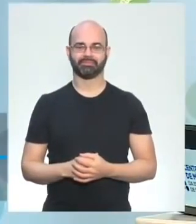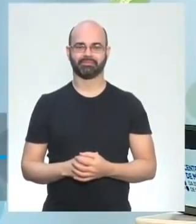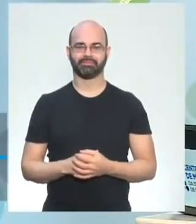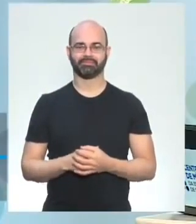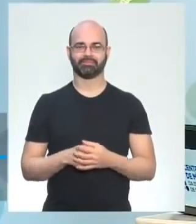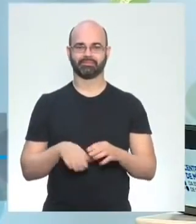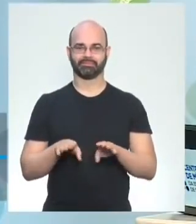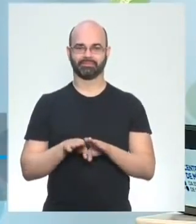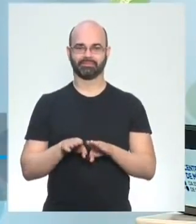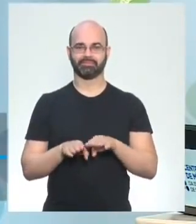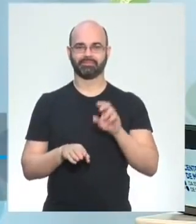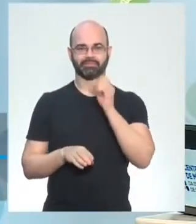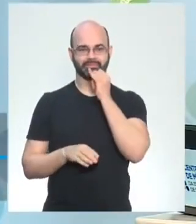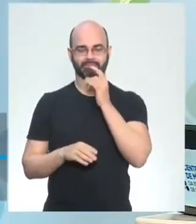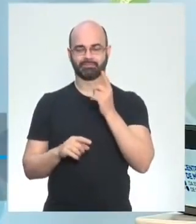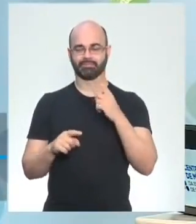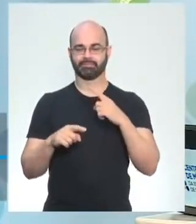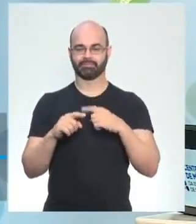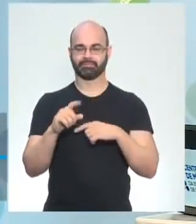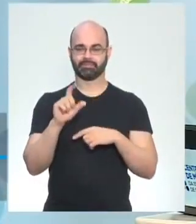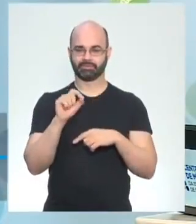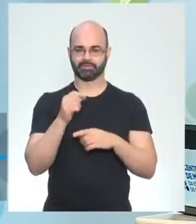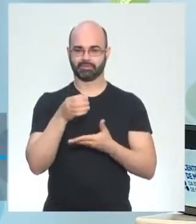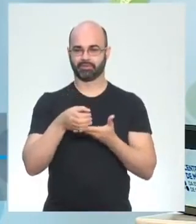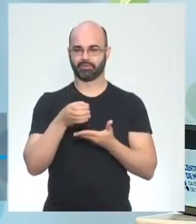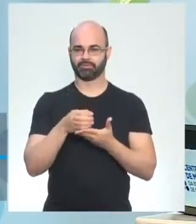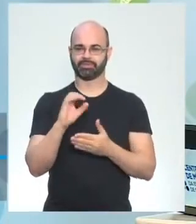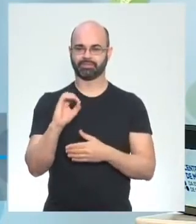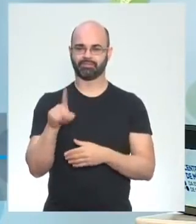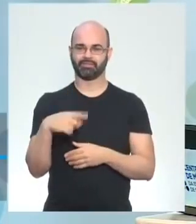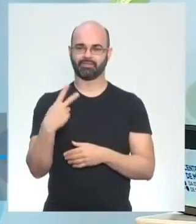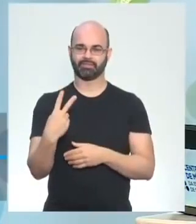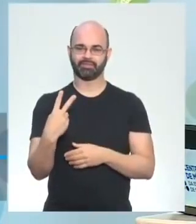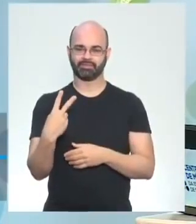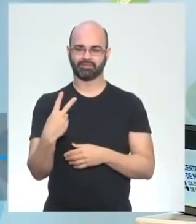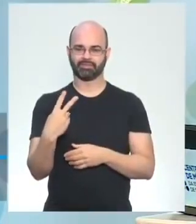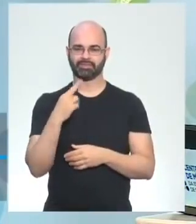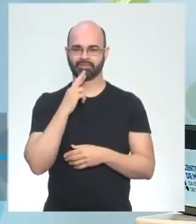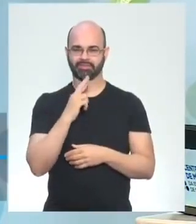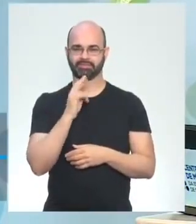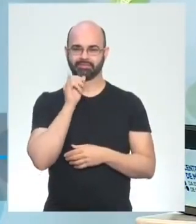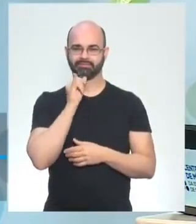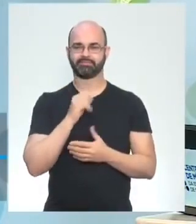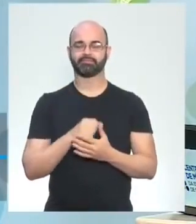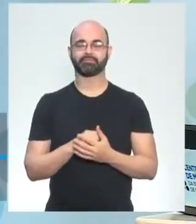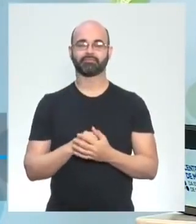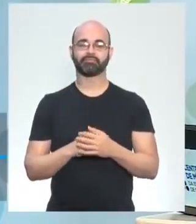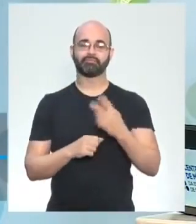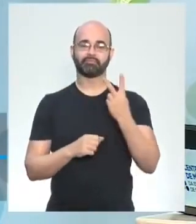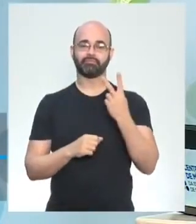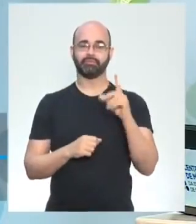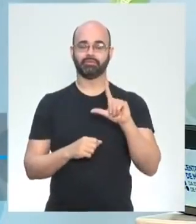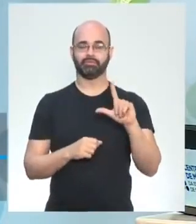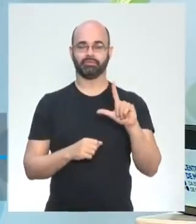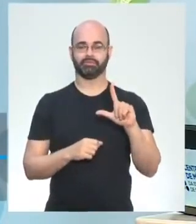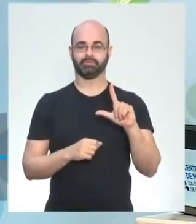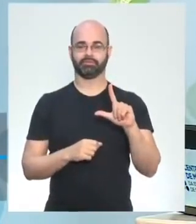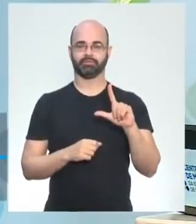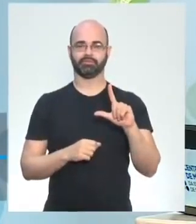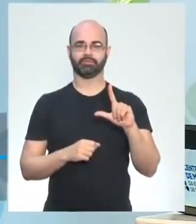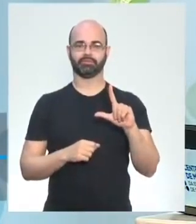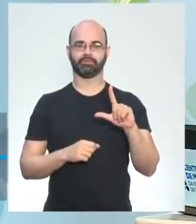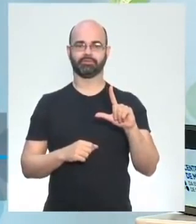observar, quando você multiplicasse 10 copos pelo 0,2, né, os 200 ml, você teria 2 litros. Você também